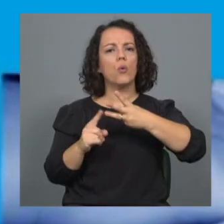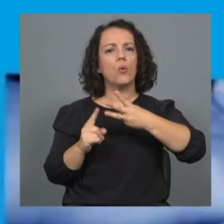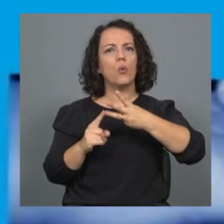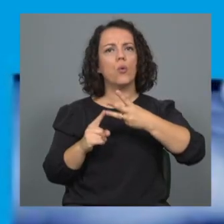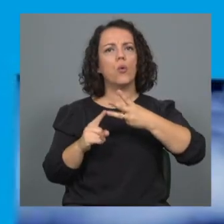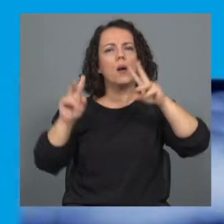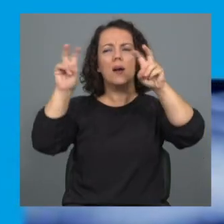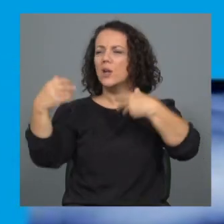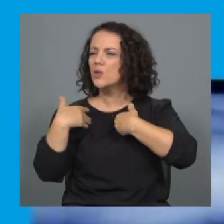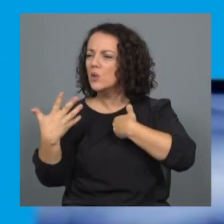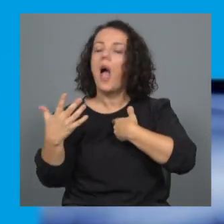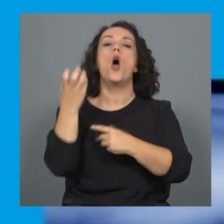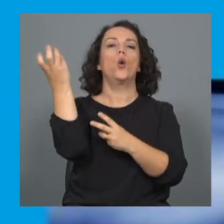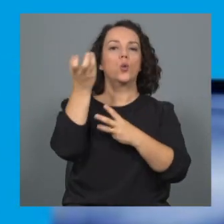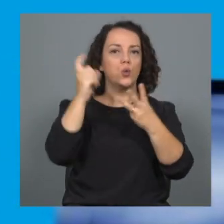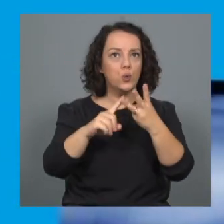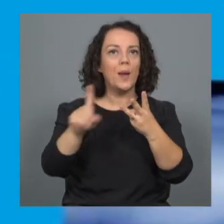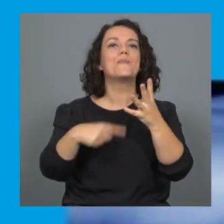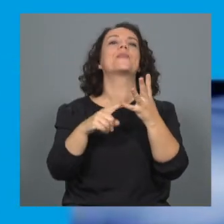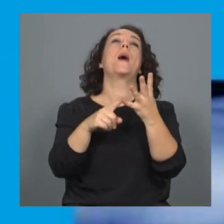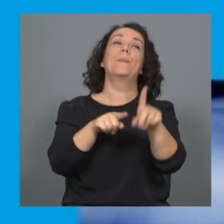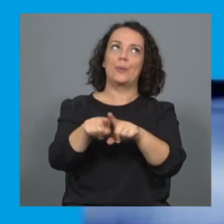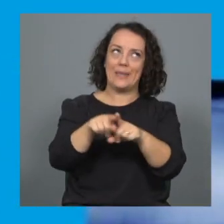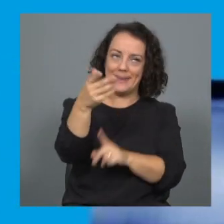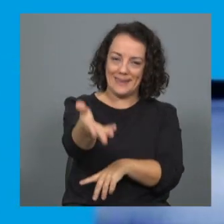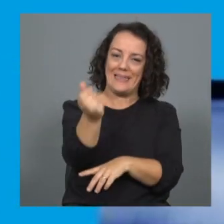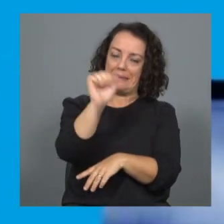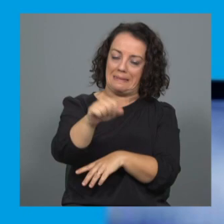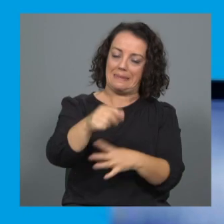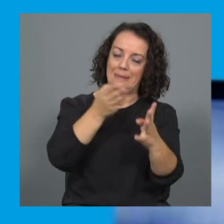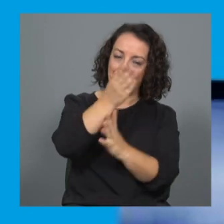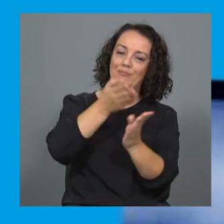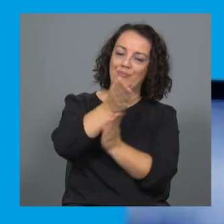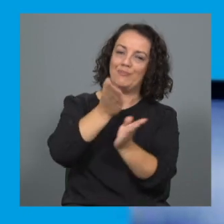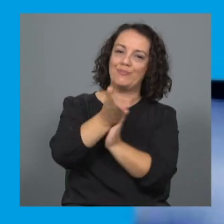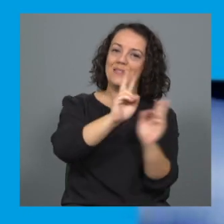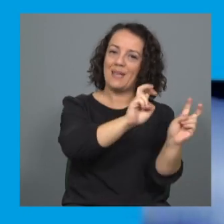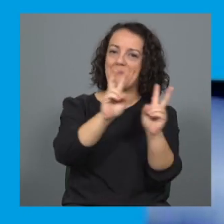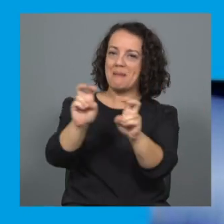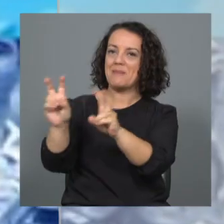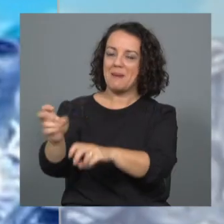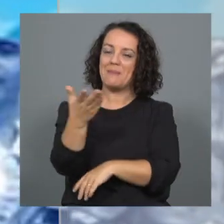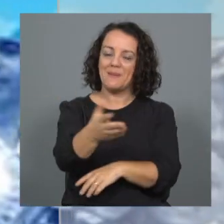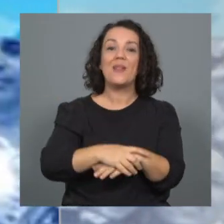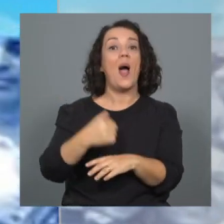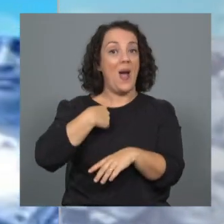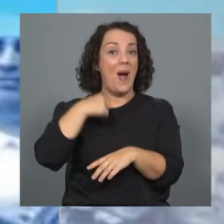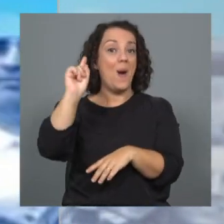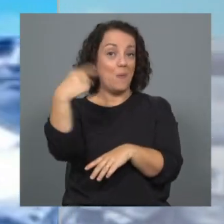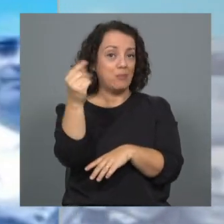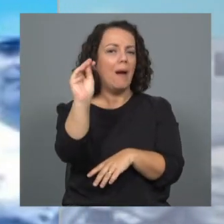João, da cultura e da política. Exatamente, são estes 4 temas. Eu queria pegar precisamente nestes